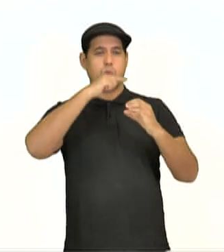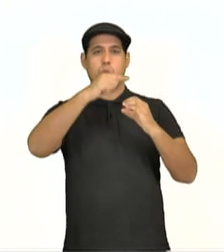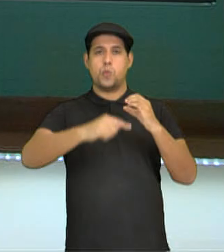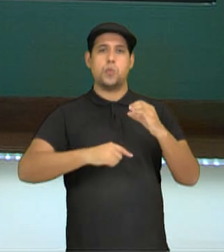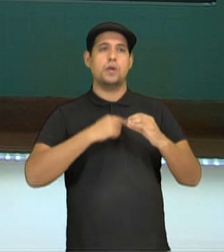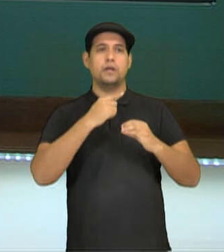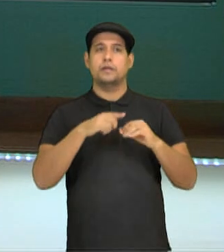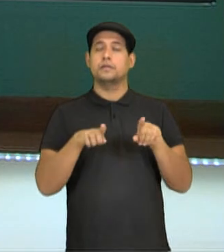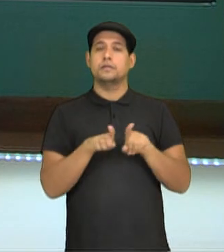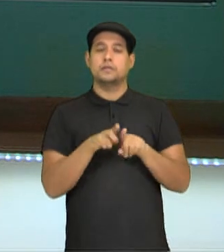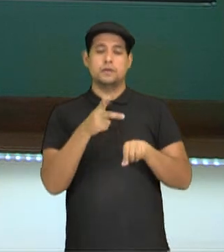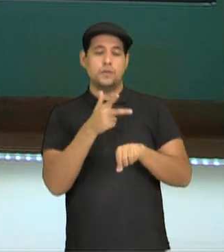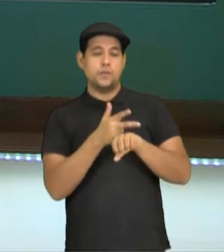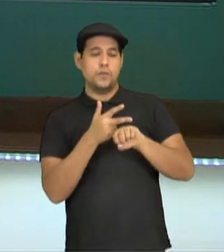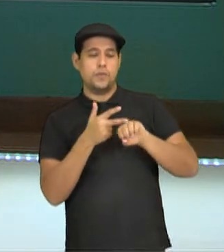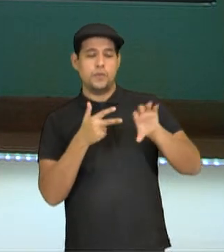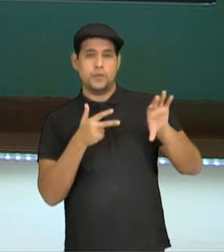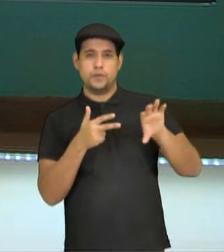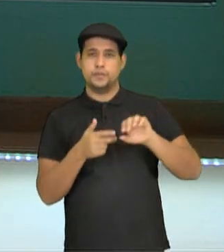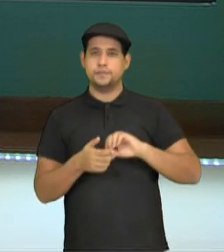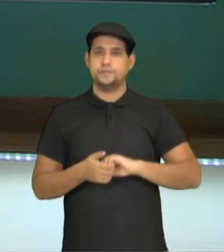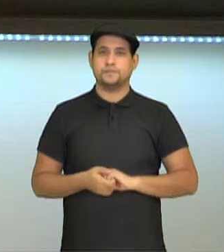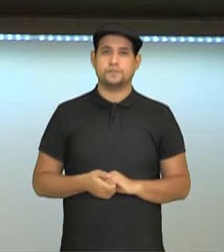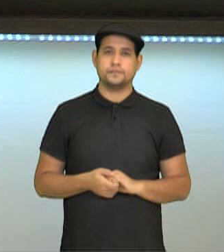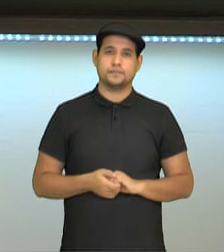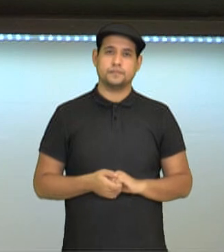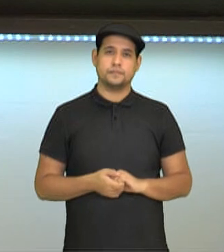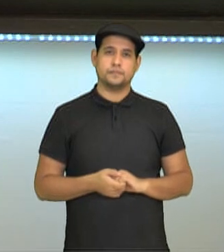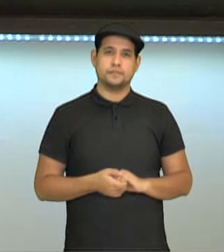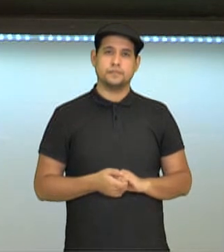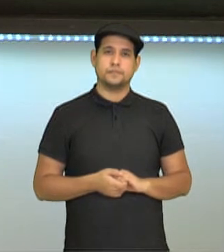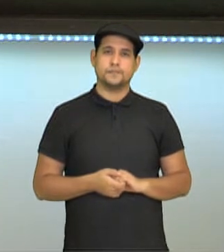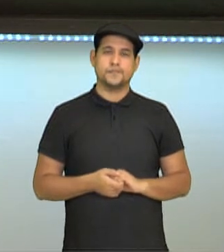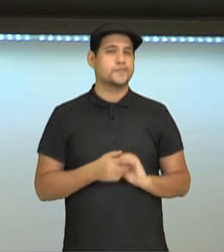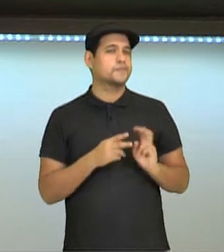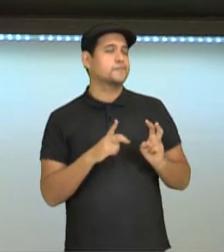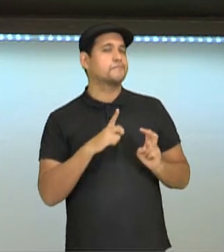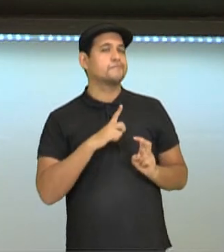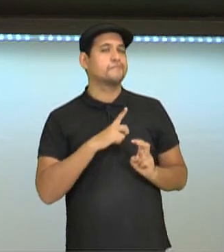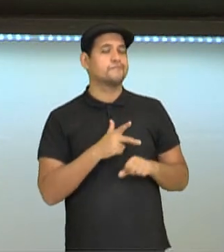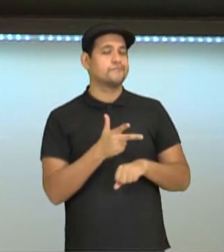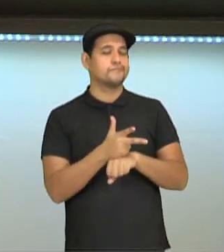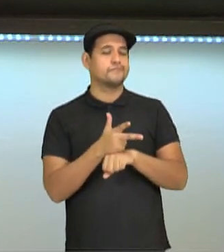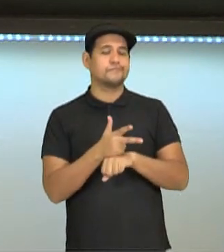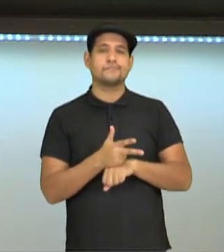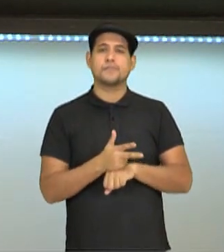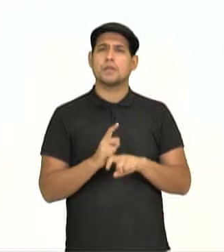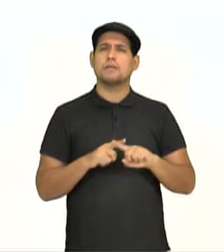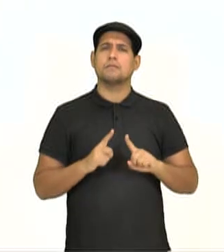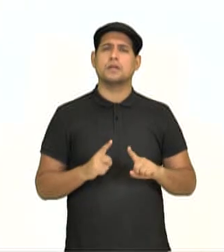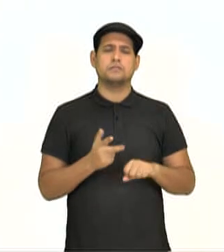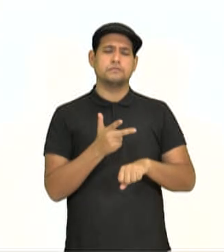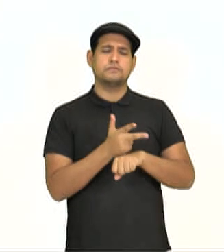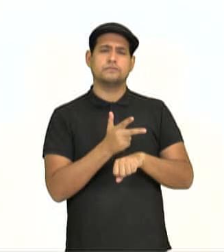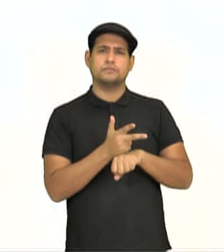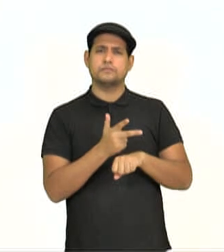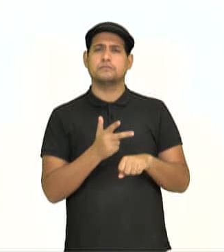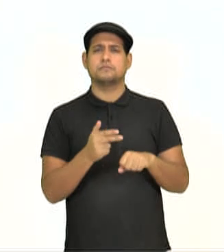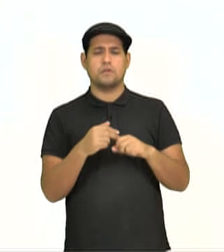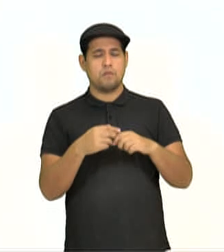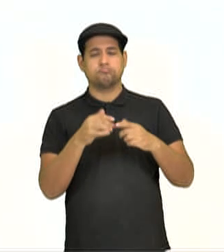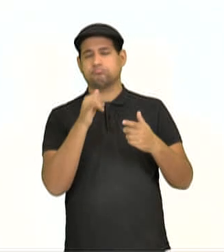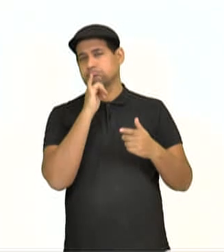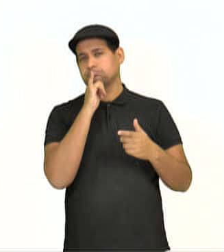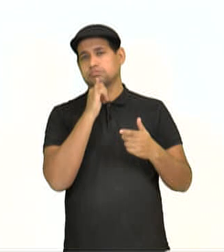Aqui o projetor, né? E aí você vai ter o filme. Então, nos filmes feitos